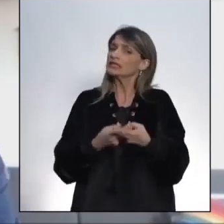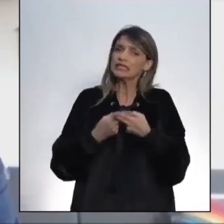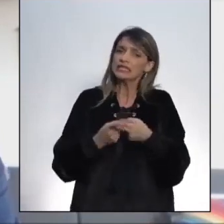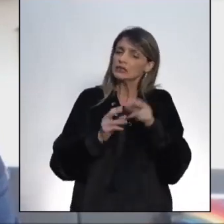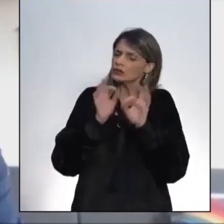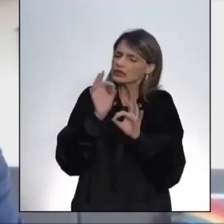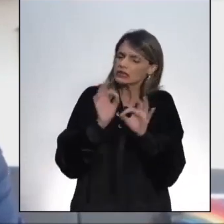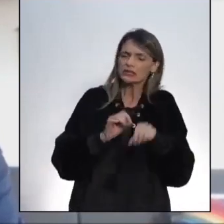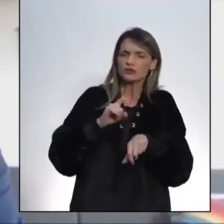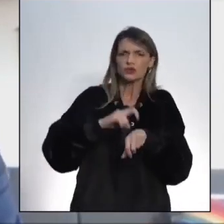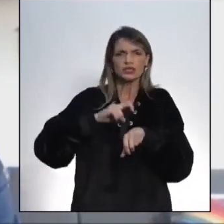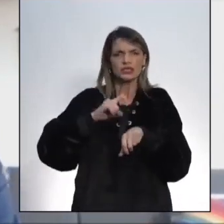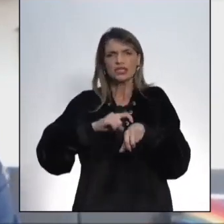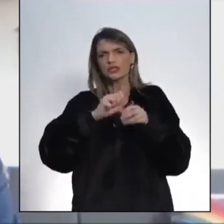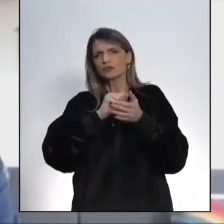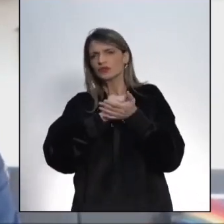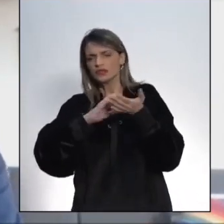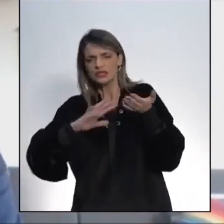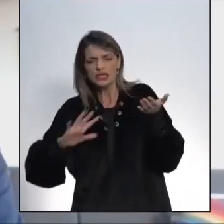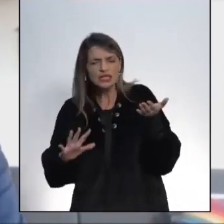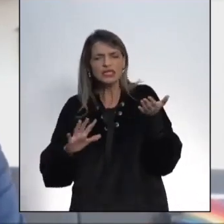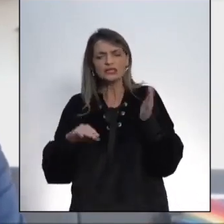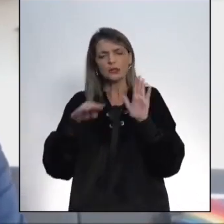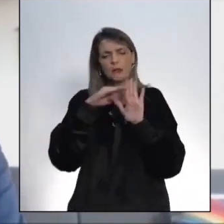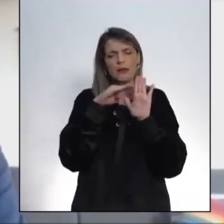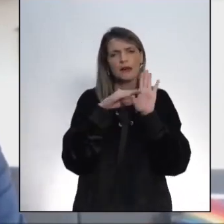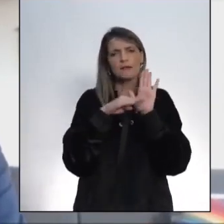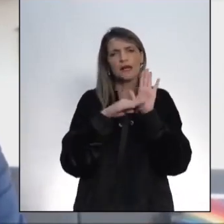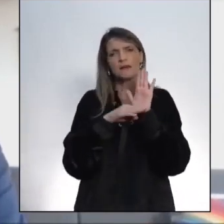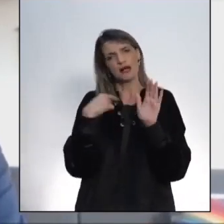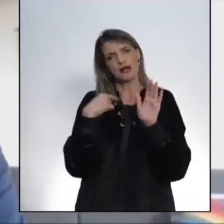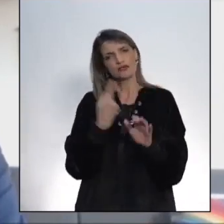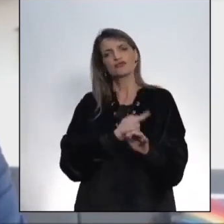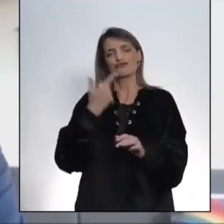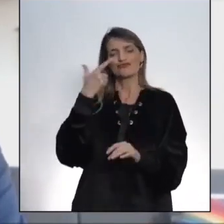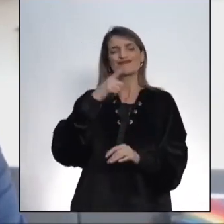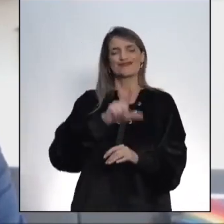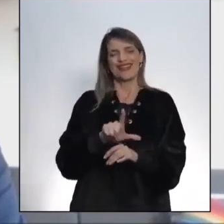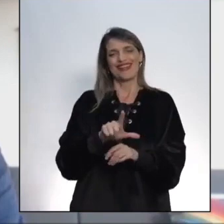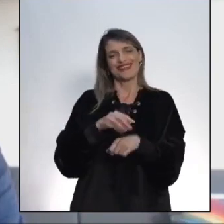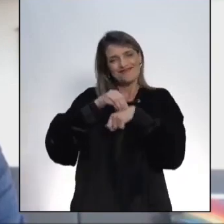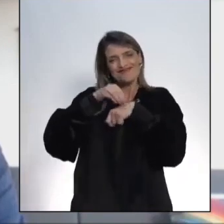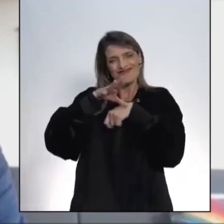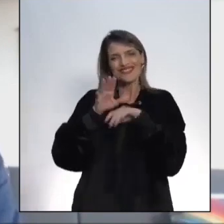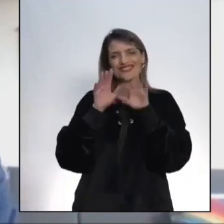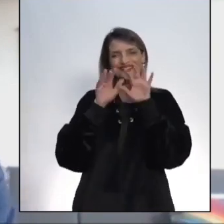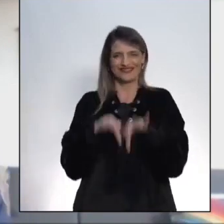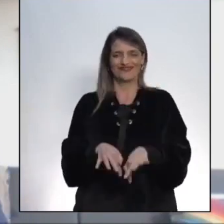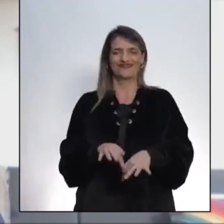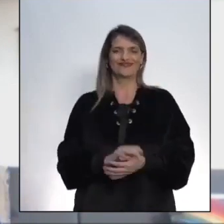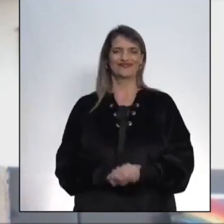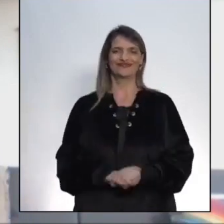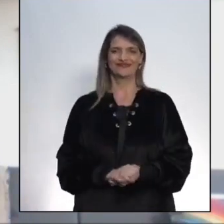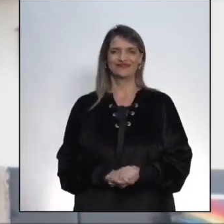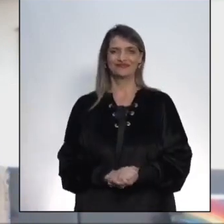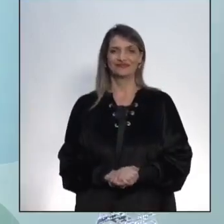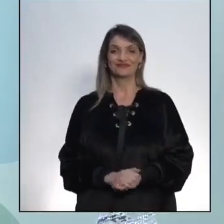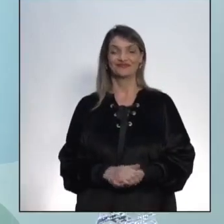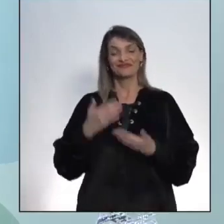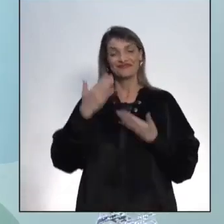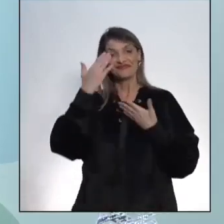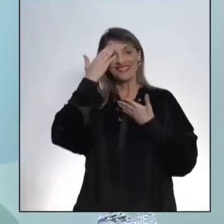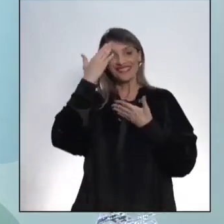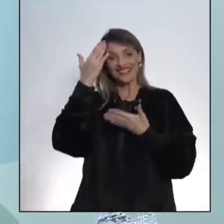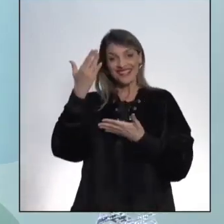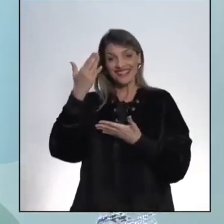tempo, organização de atividades, e a gente consegue. Acho que essa é a minha mensagem final. Muito obrigado, é sempre